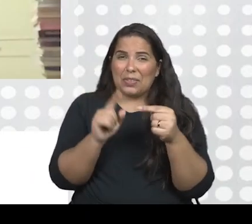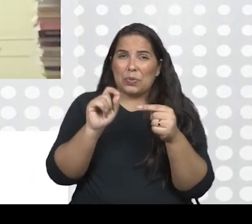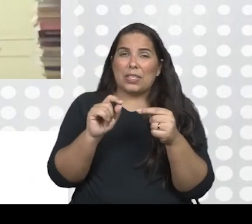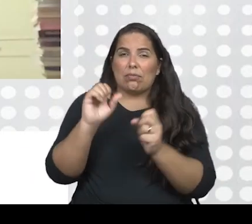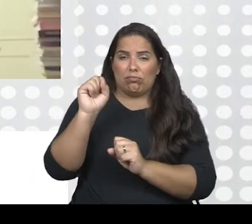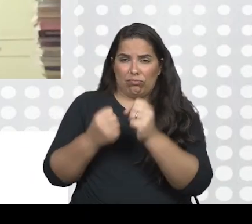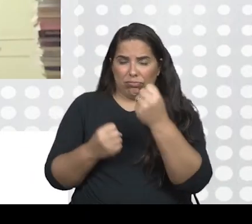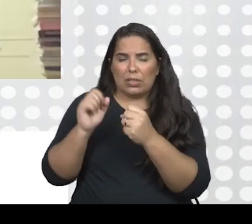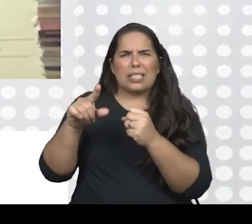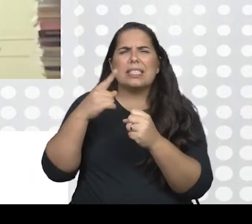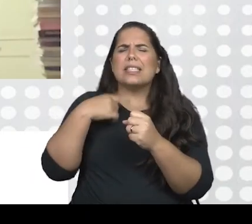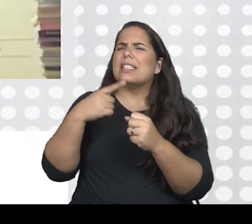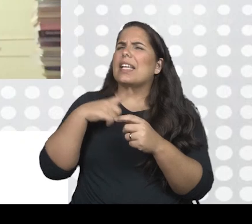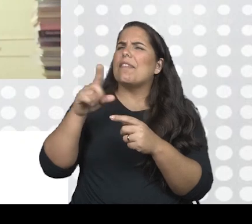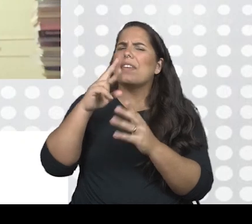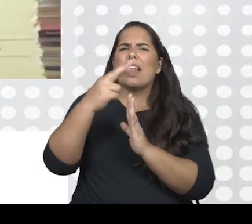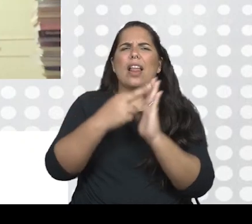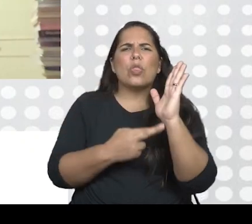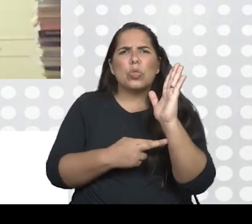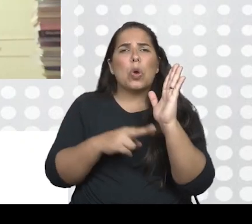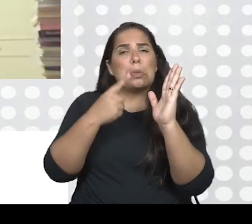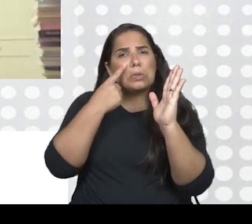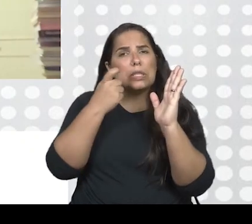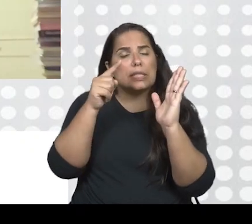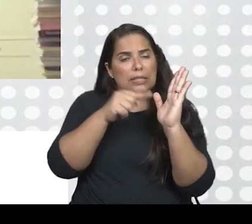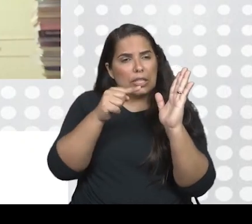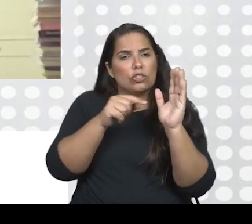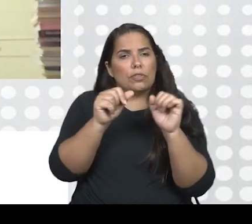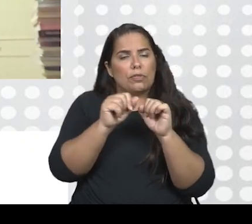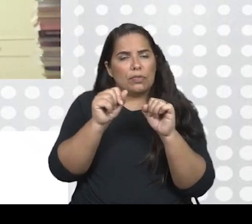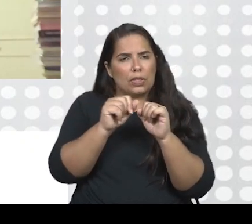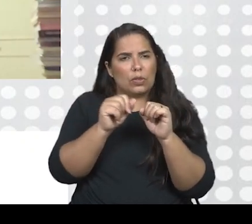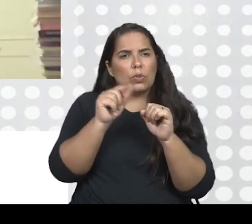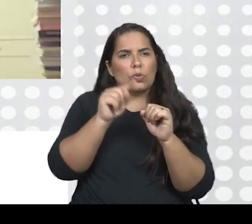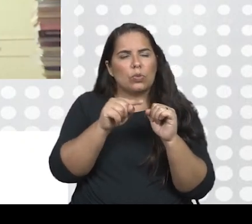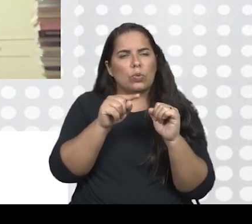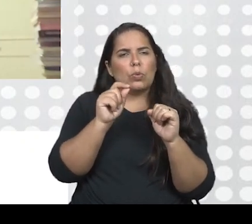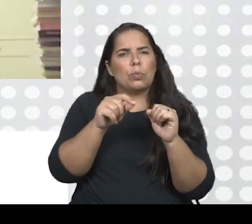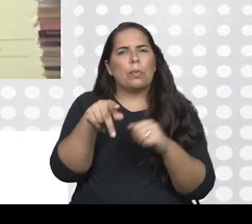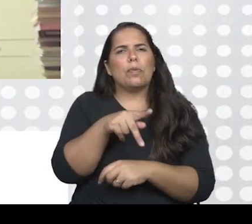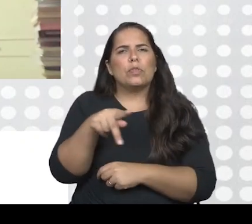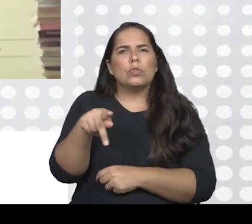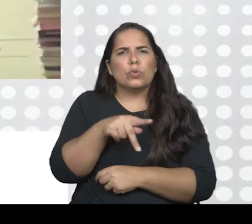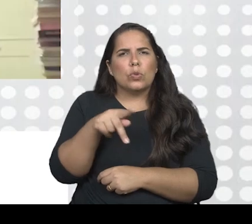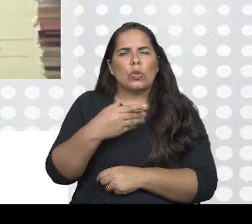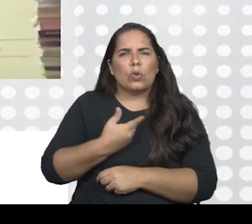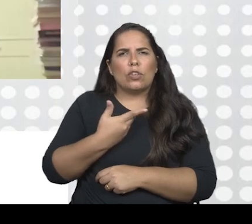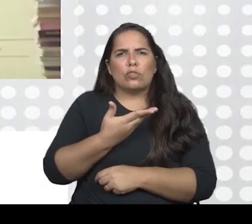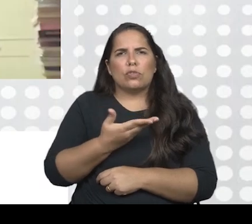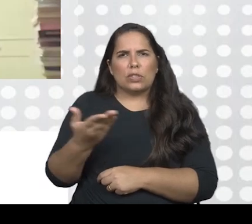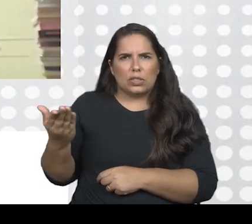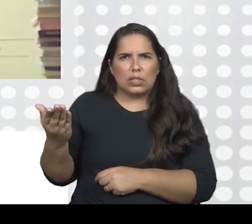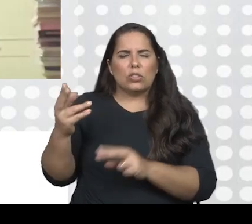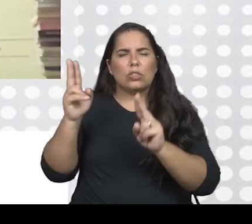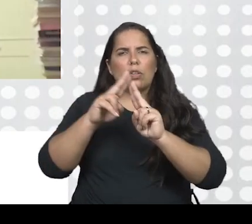da indústria, acabou de sair um relatório muito interessante, produzido até por uma professora, colega de vocês